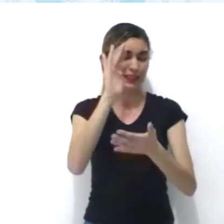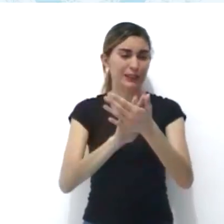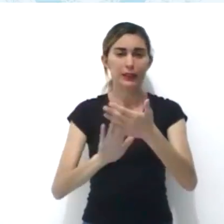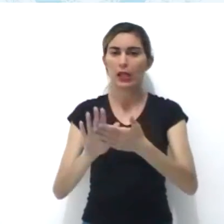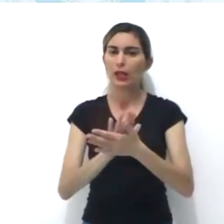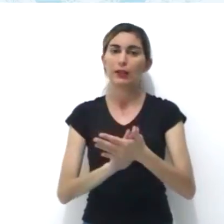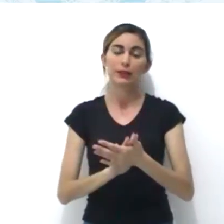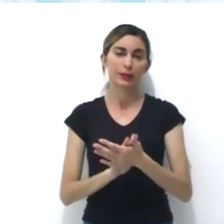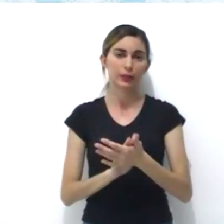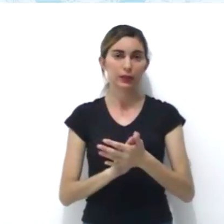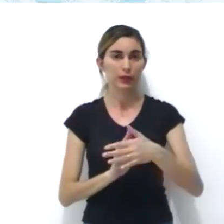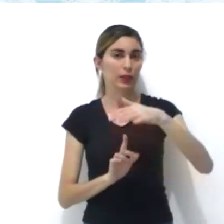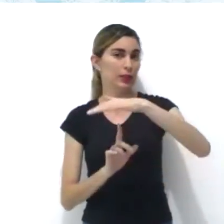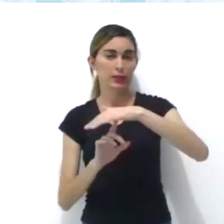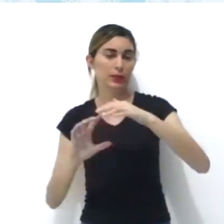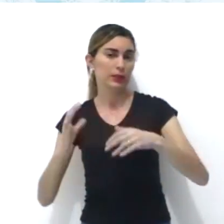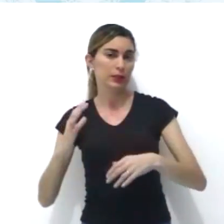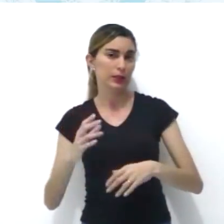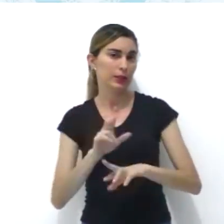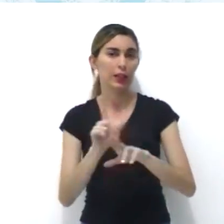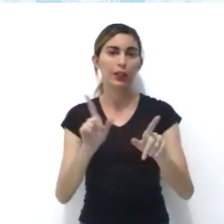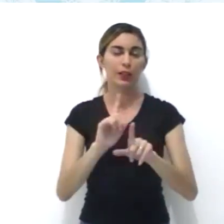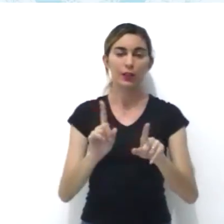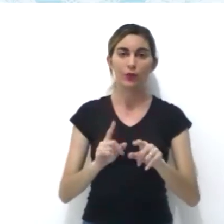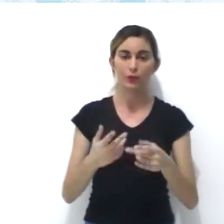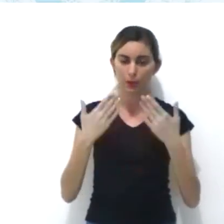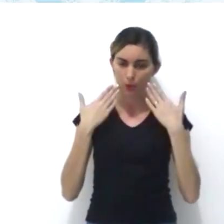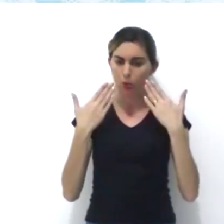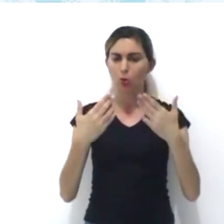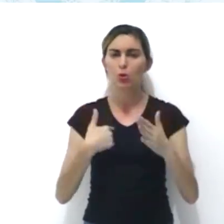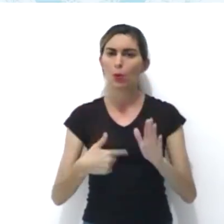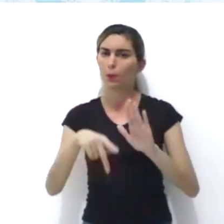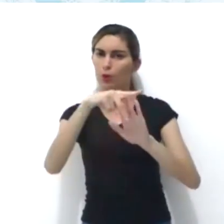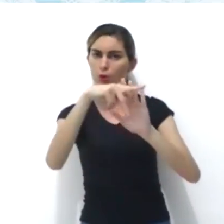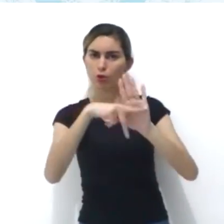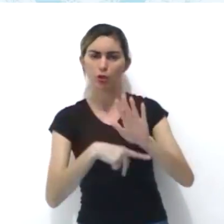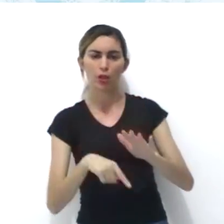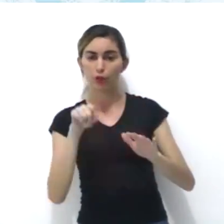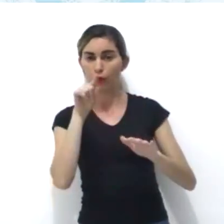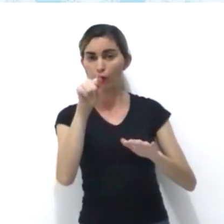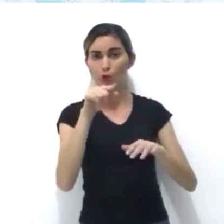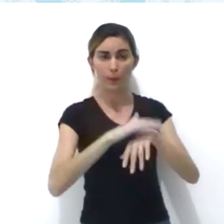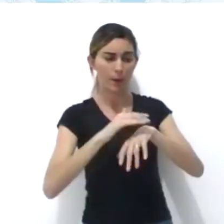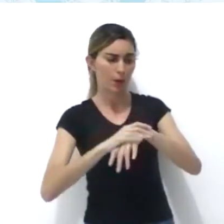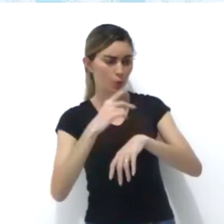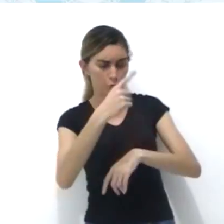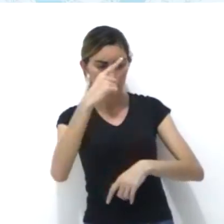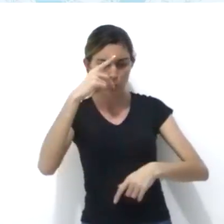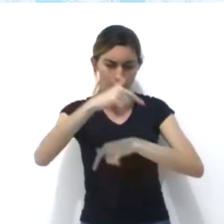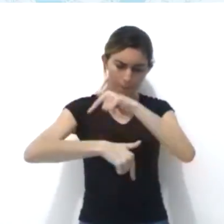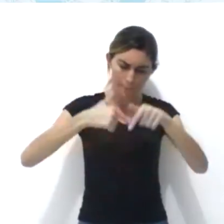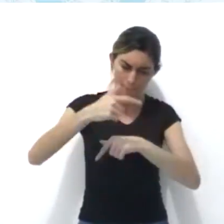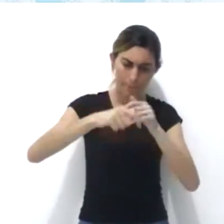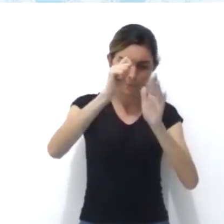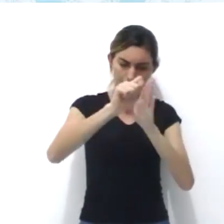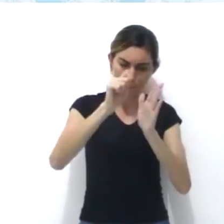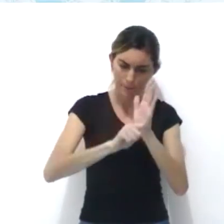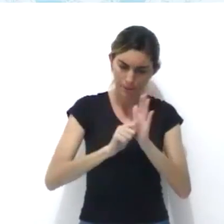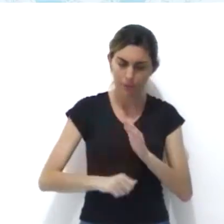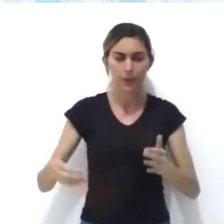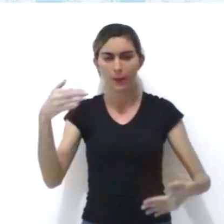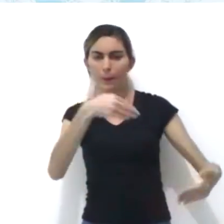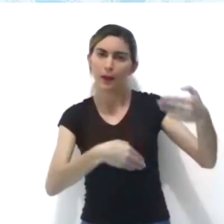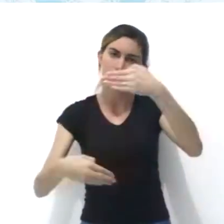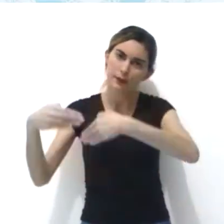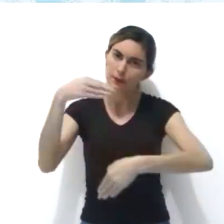ninguém entende nada. Na feira não, né? Quando você está ali com o seu projeto que você fez, que